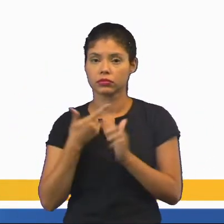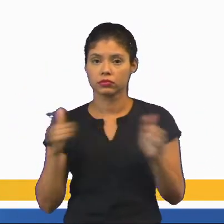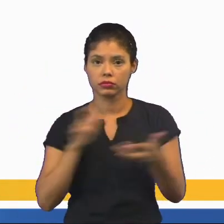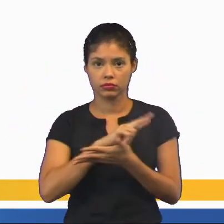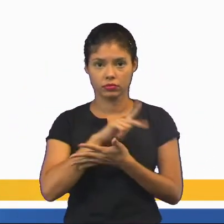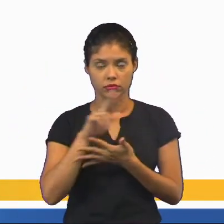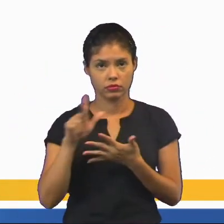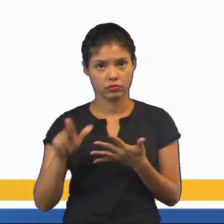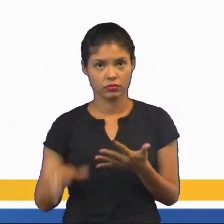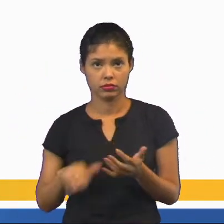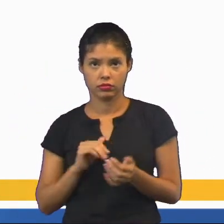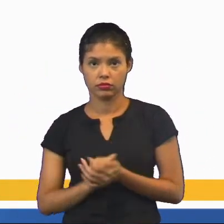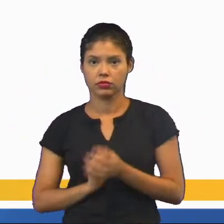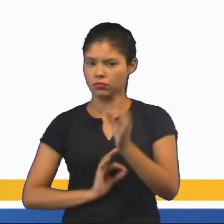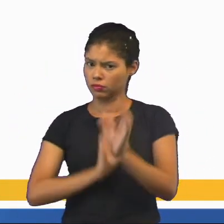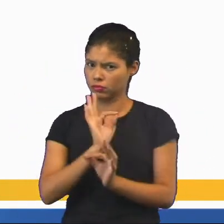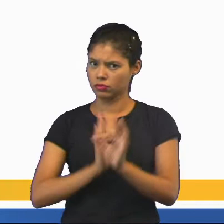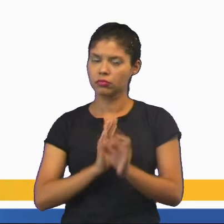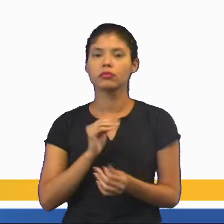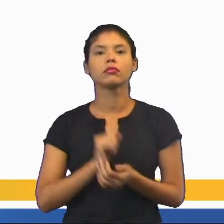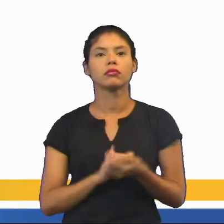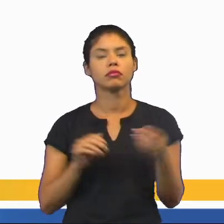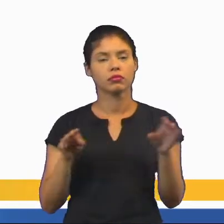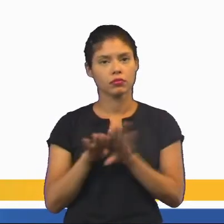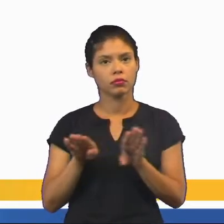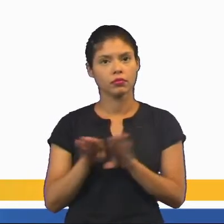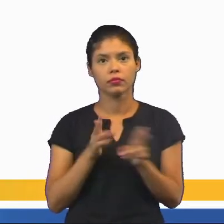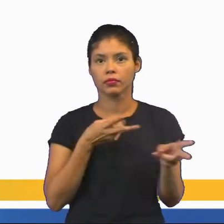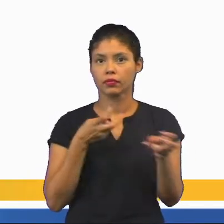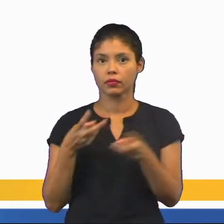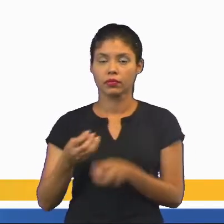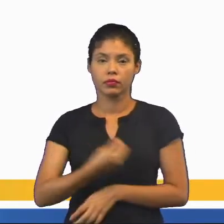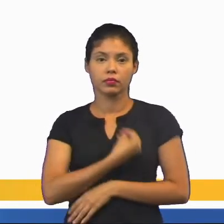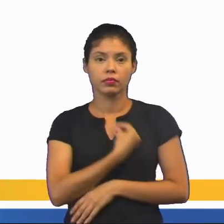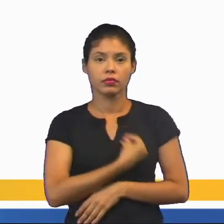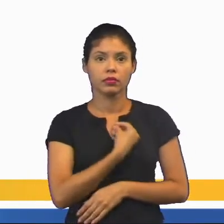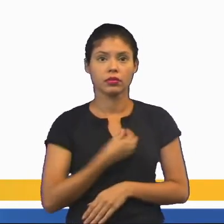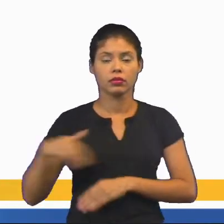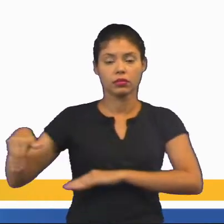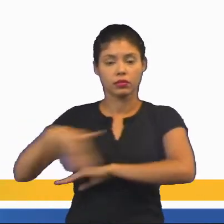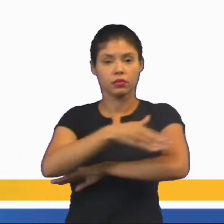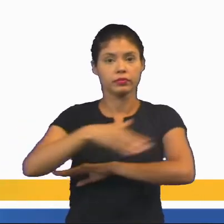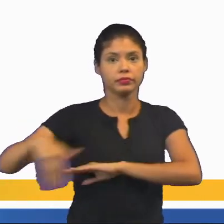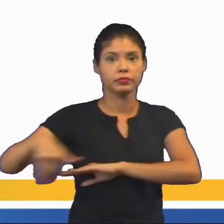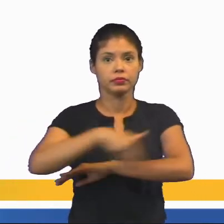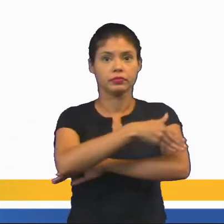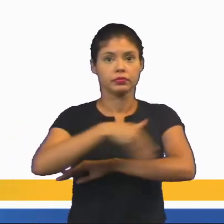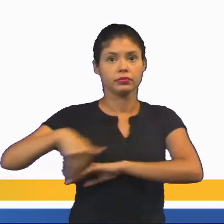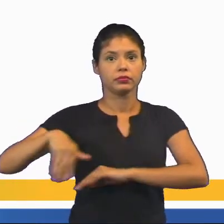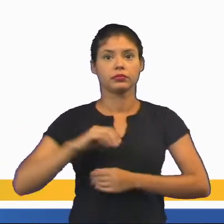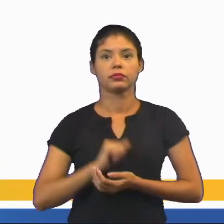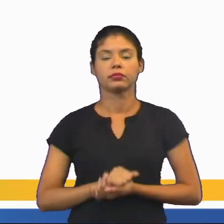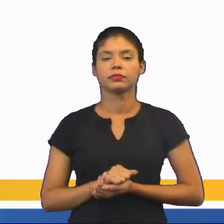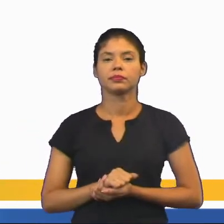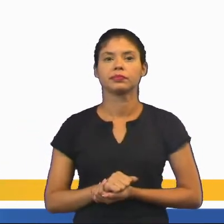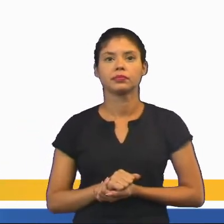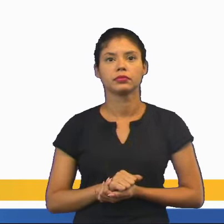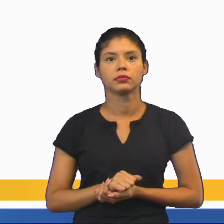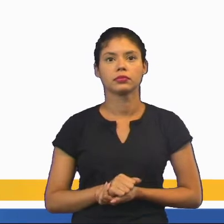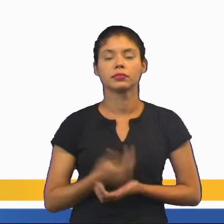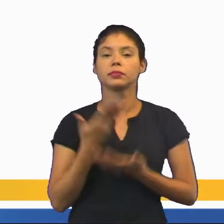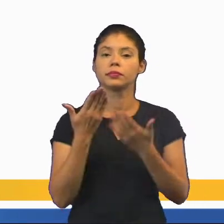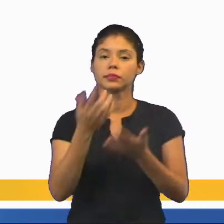mais diferentes arquiteturas. Também conseguimos perceber a presença de ruas. Vocês visualizaram isso? E